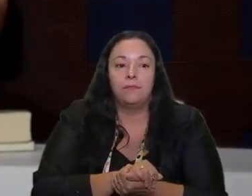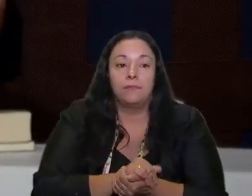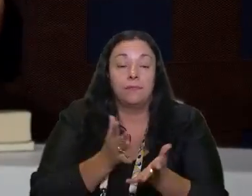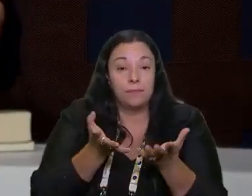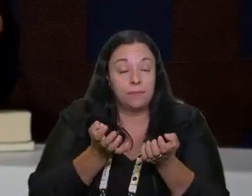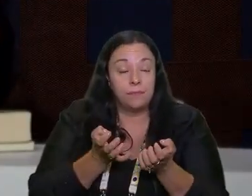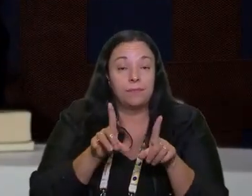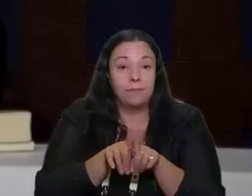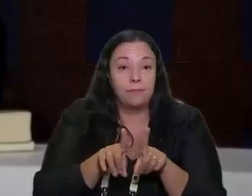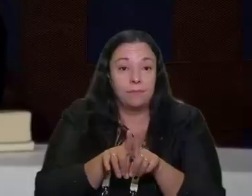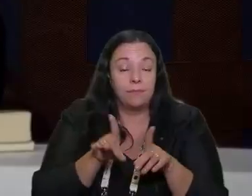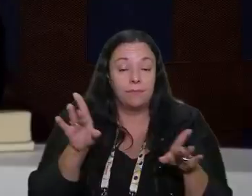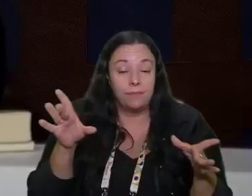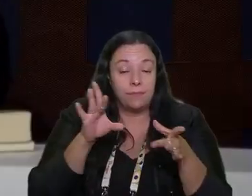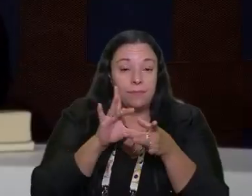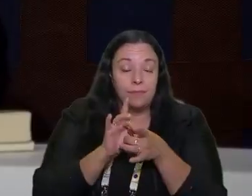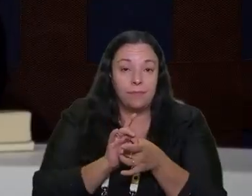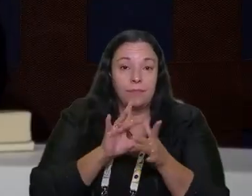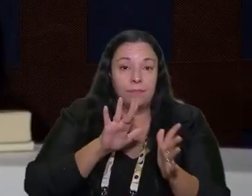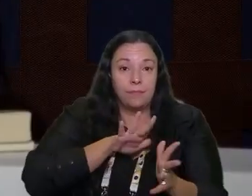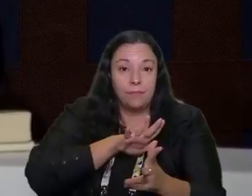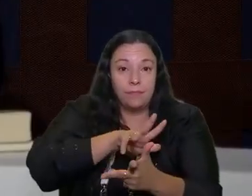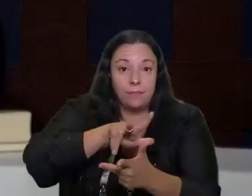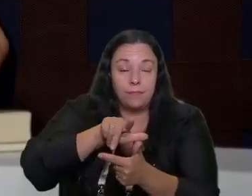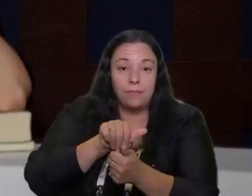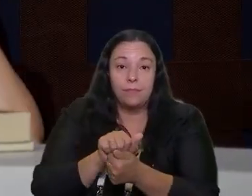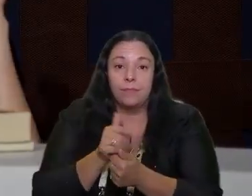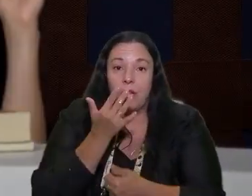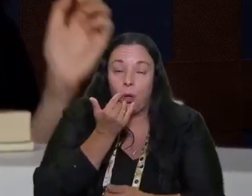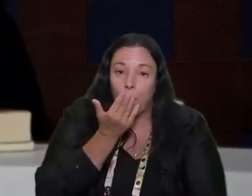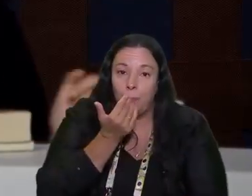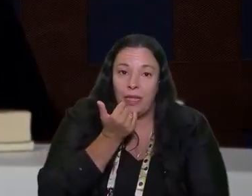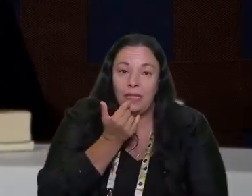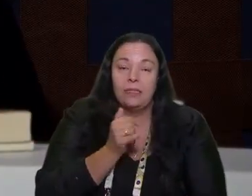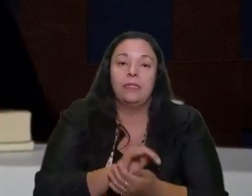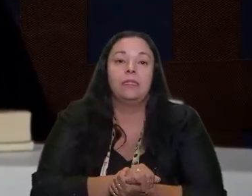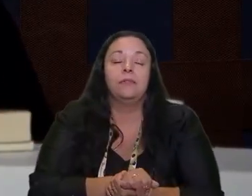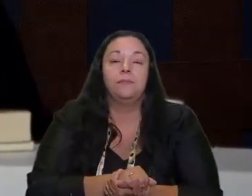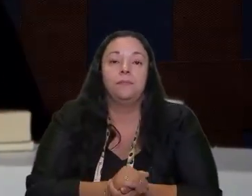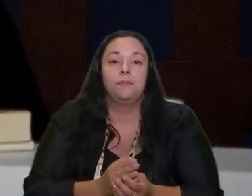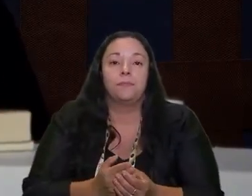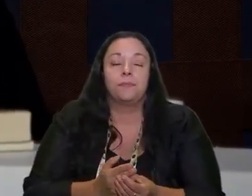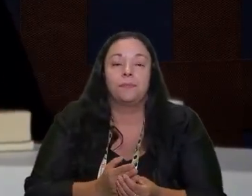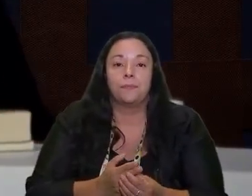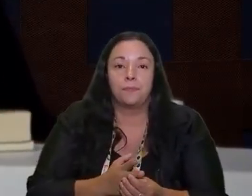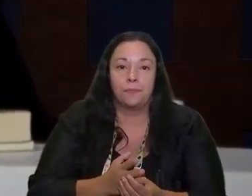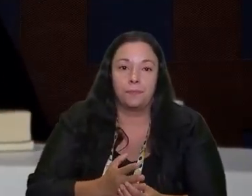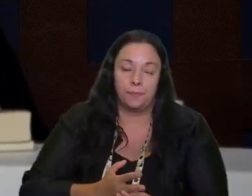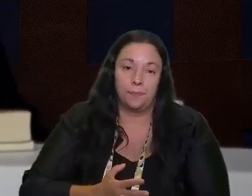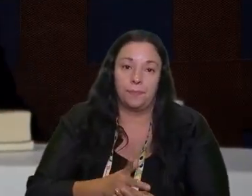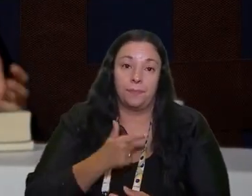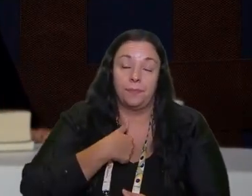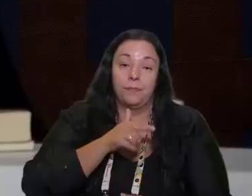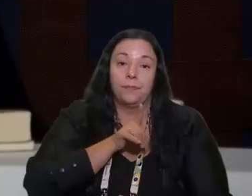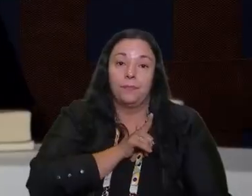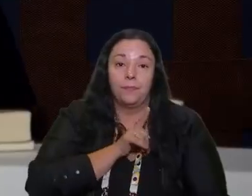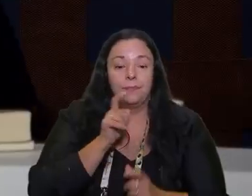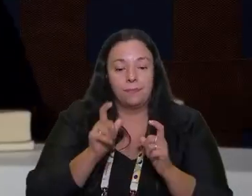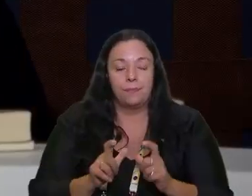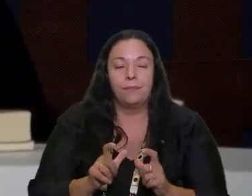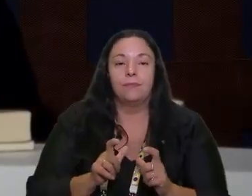essa conexão com o mundo da comida, né? Porque eu achei que eu tinha que estar